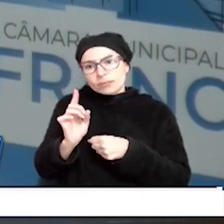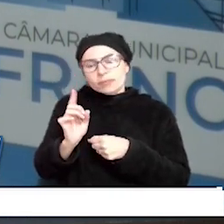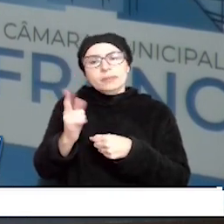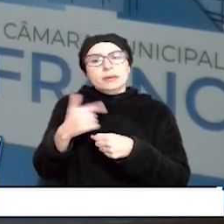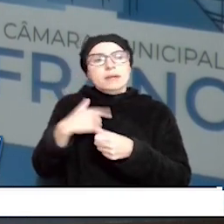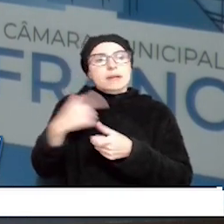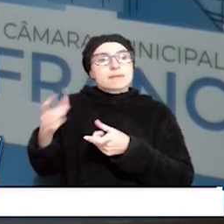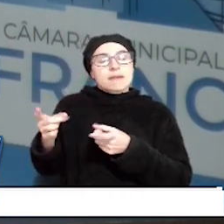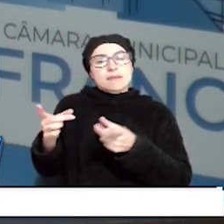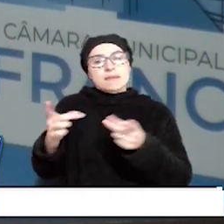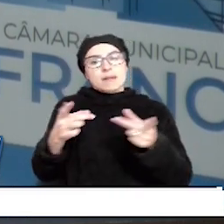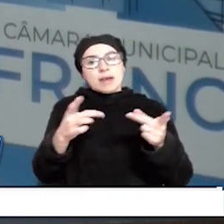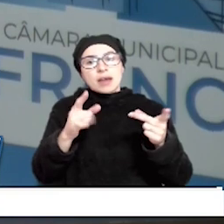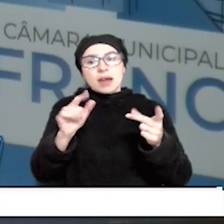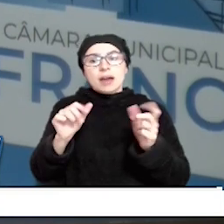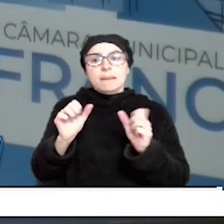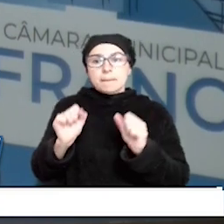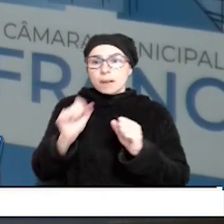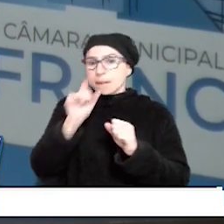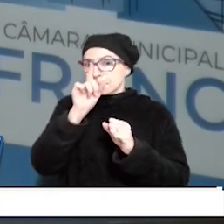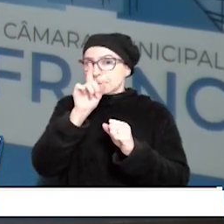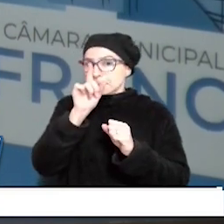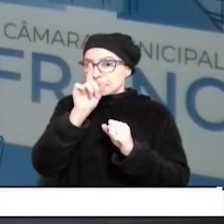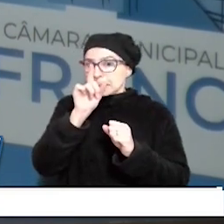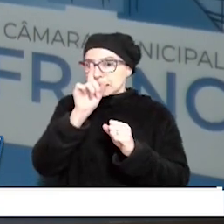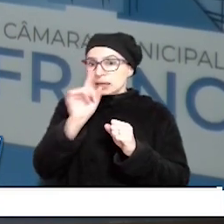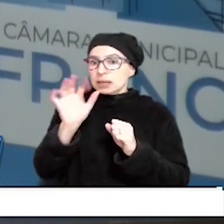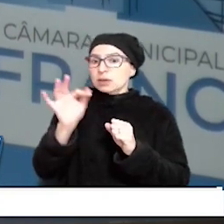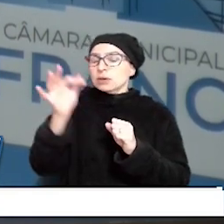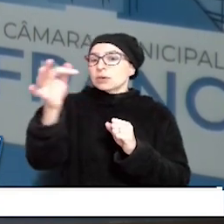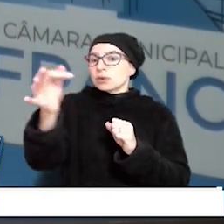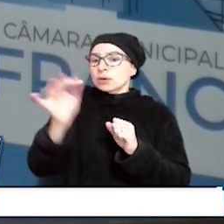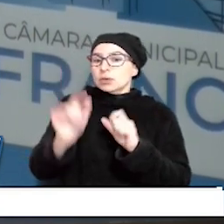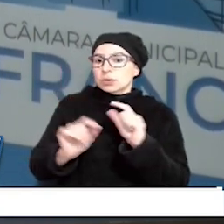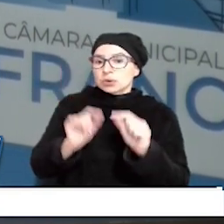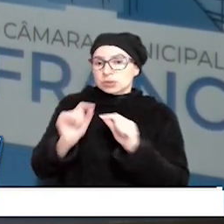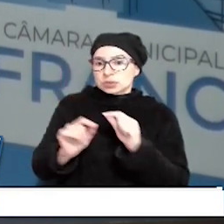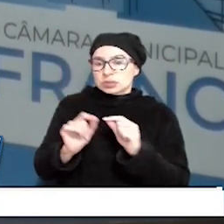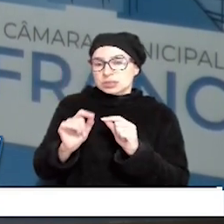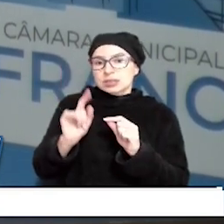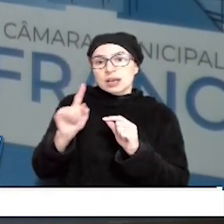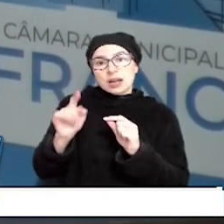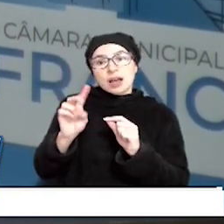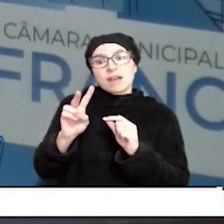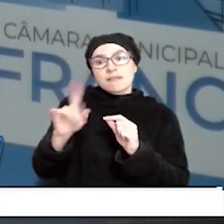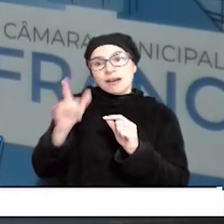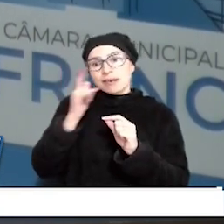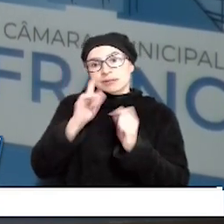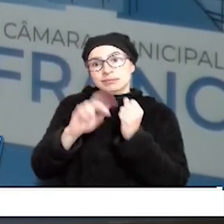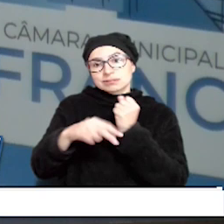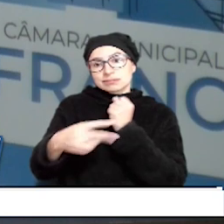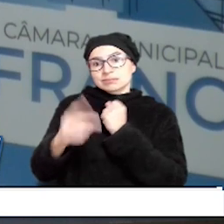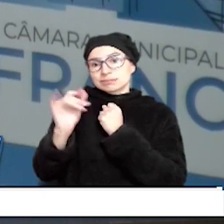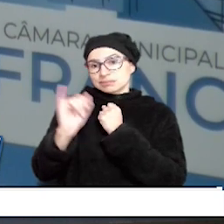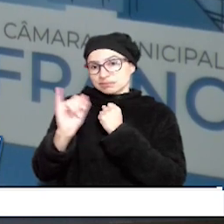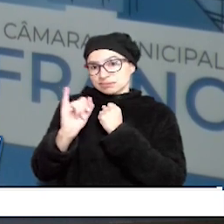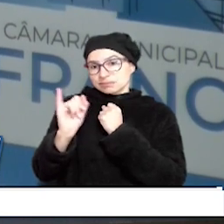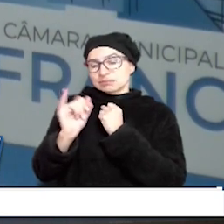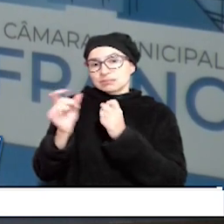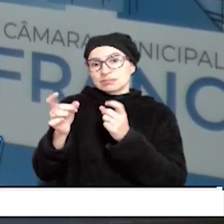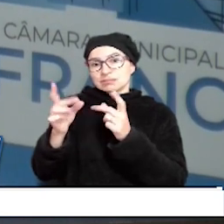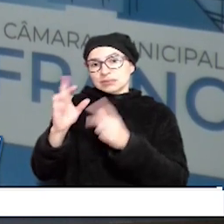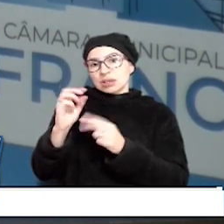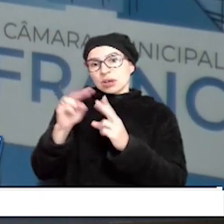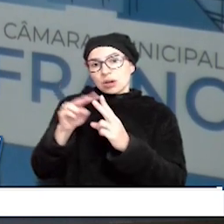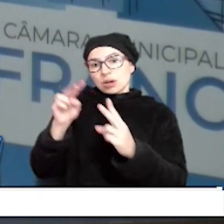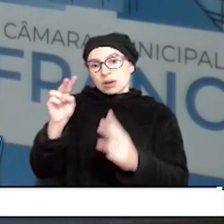venda, essas pessoas correm um risco muito grande lá na frente, porque essa conta uma hora chega, essa questão tributária, essa venda online, ela